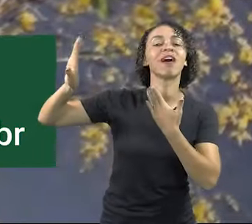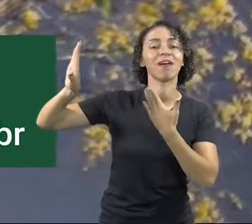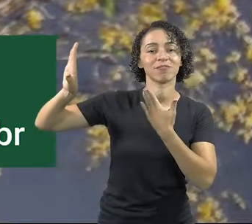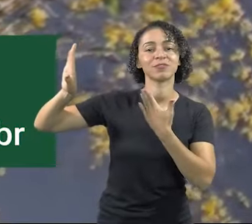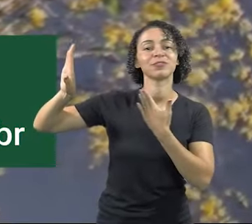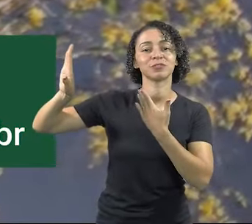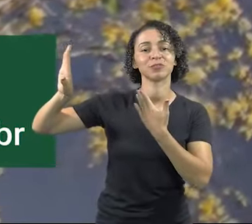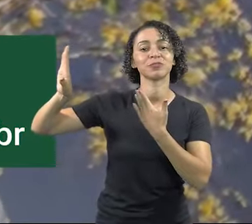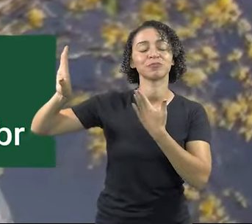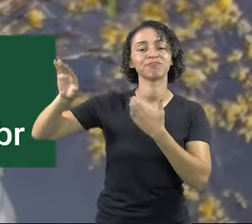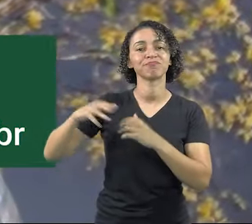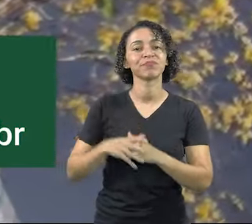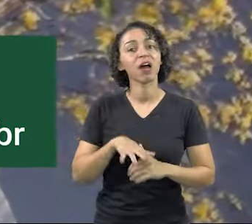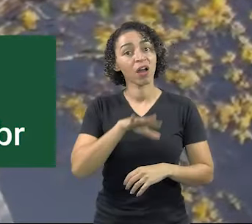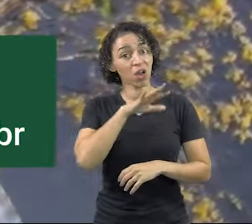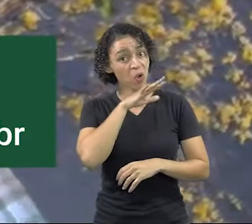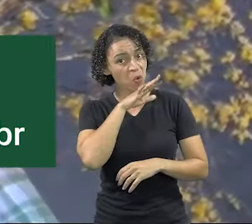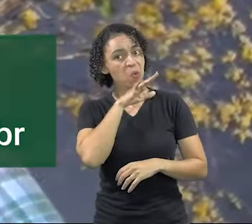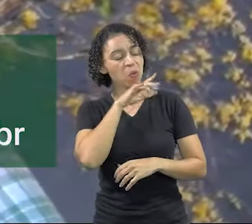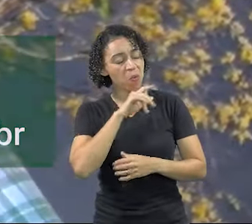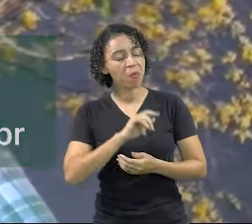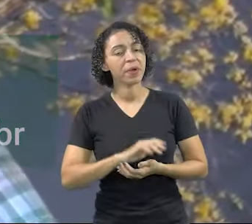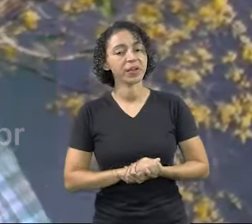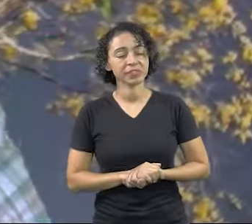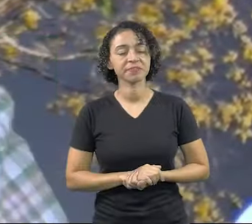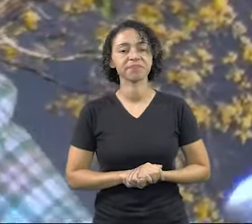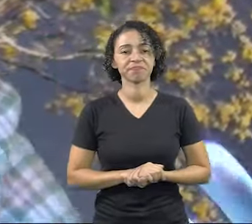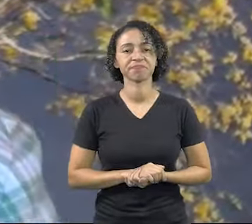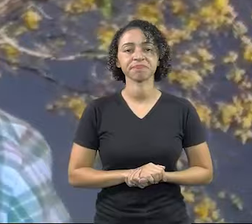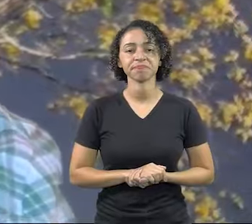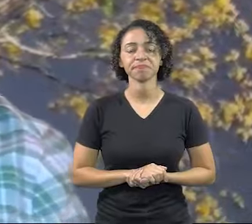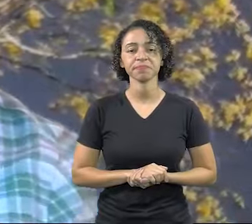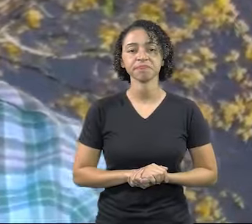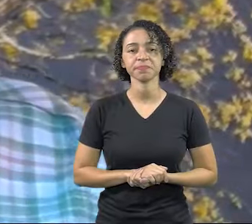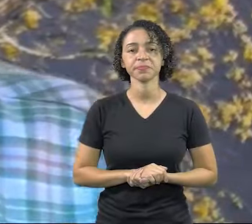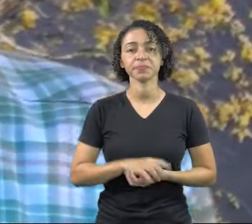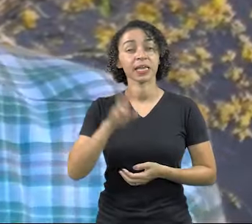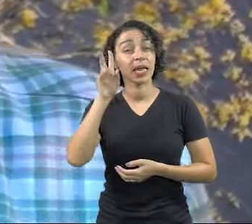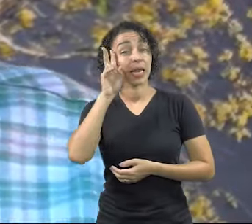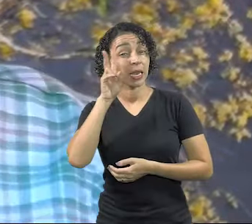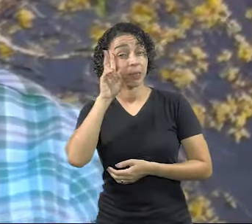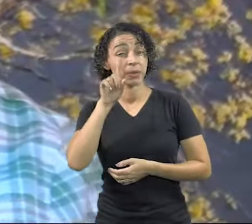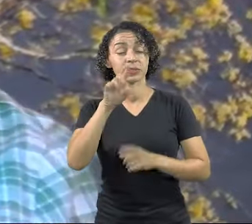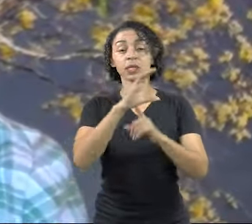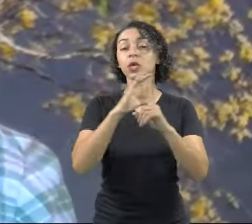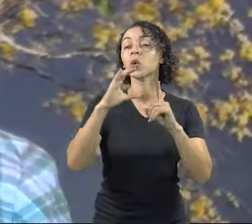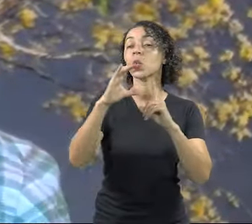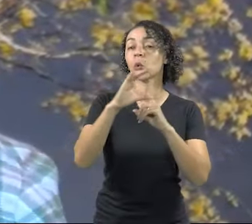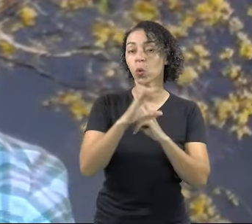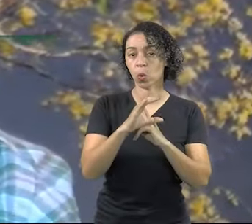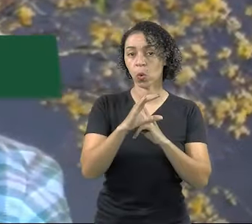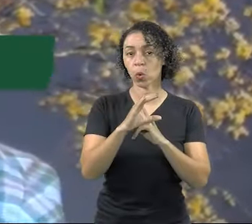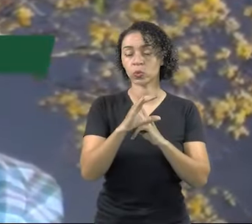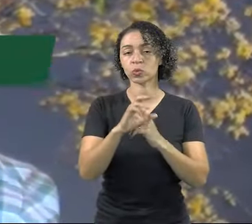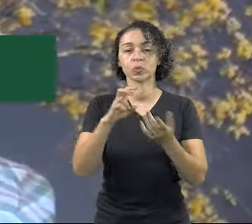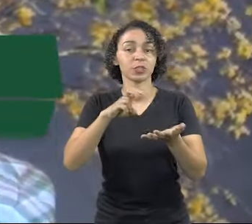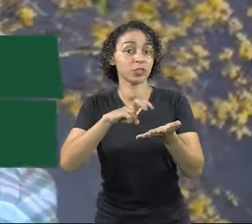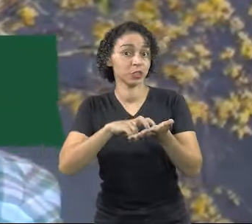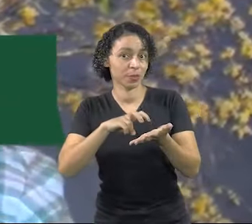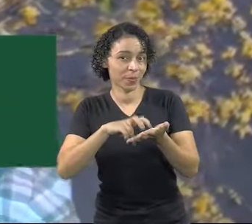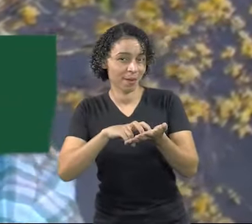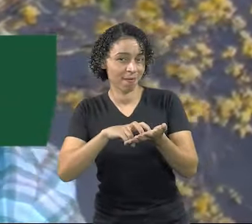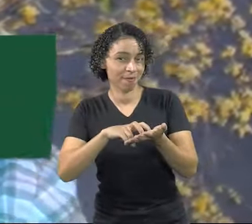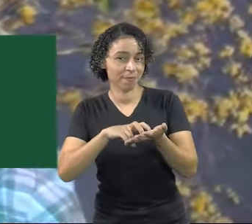perdeu a bênção de Deus isso foi muito ruim para ele e sobrou para nós né lembrando a você que temos cultos